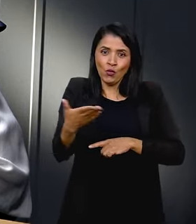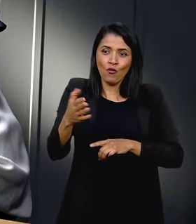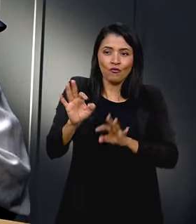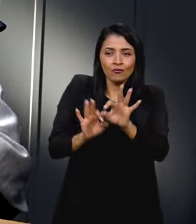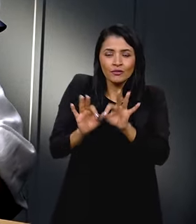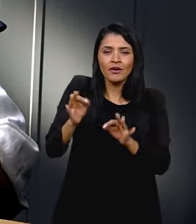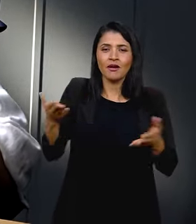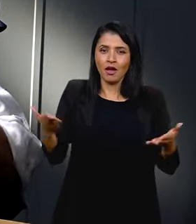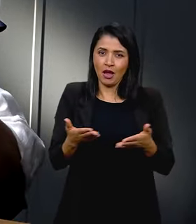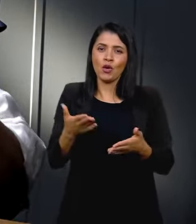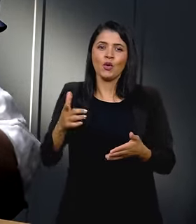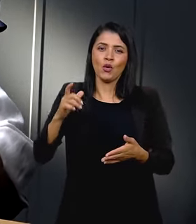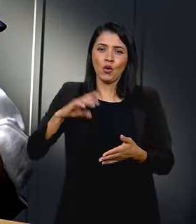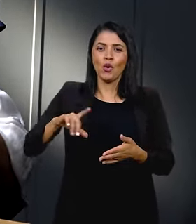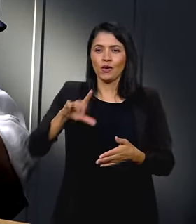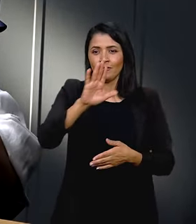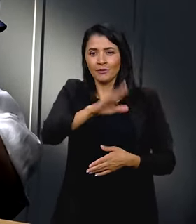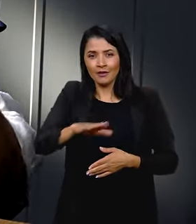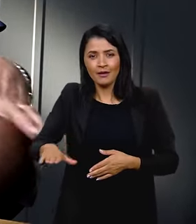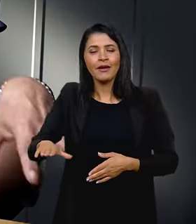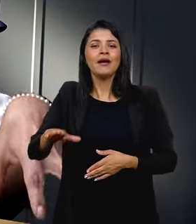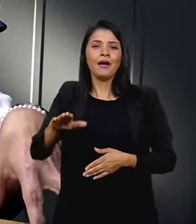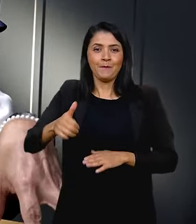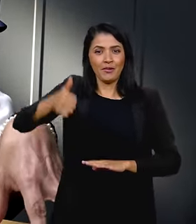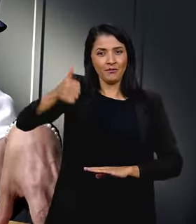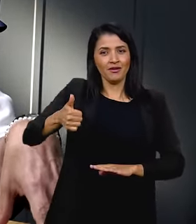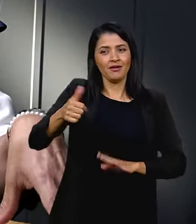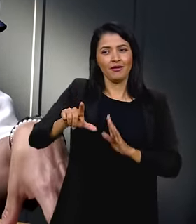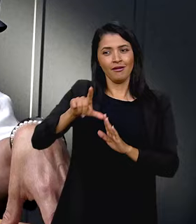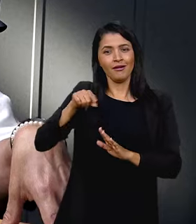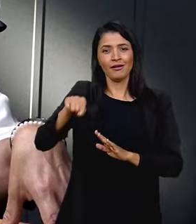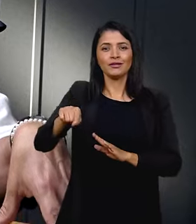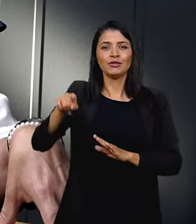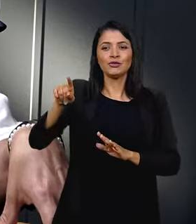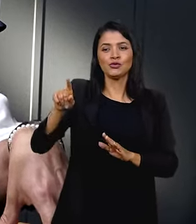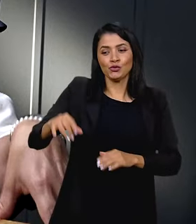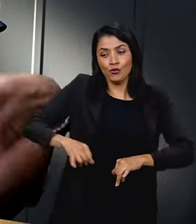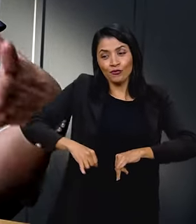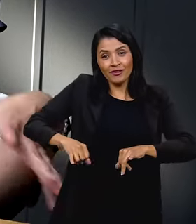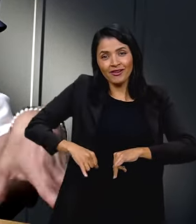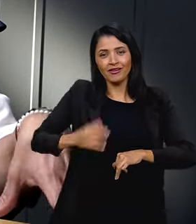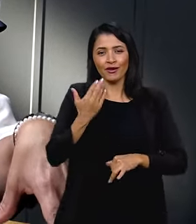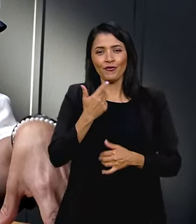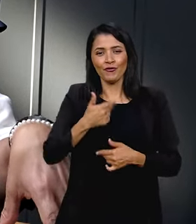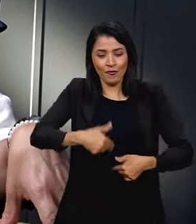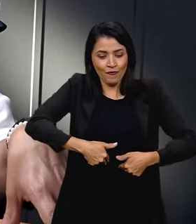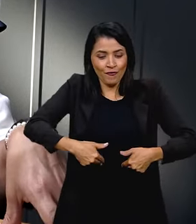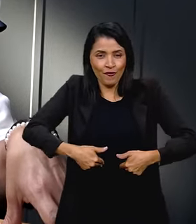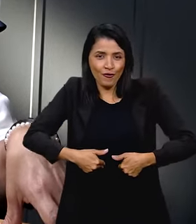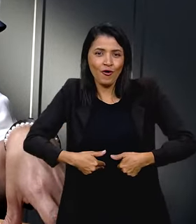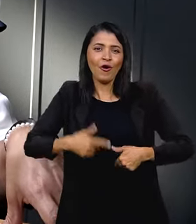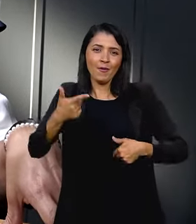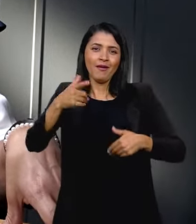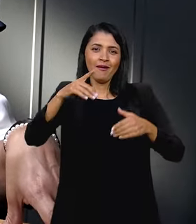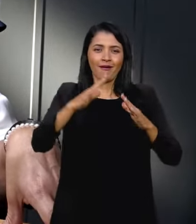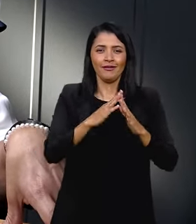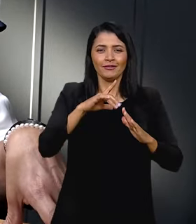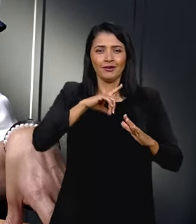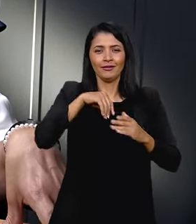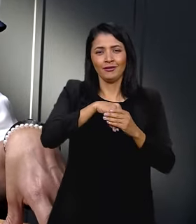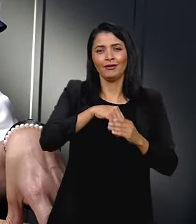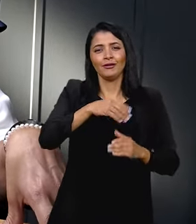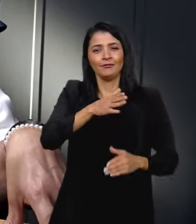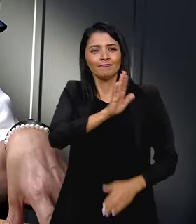novo desenho agora com o benefício aí aí da primeira infância chegando aí num público que era muito afetado pela fome que é que são aí domicílios com